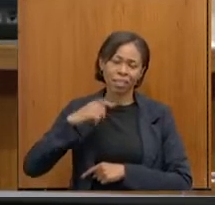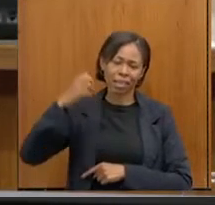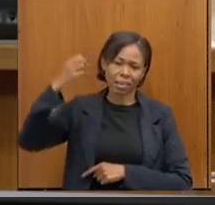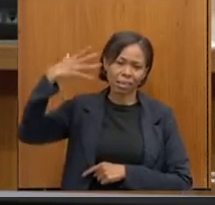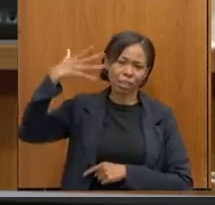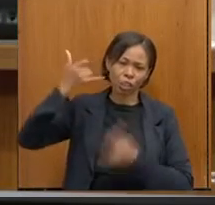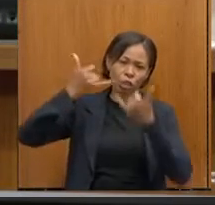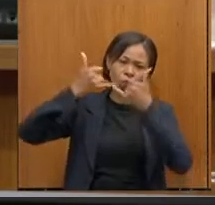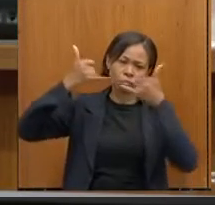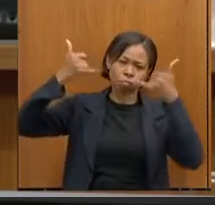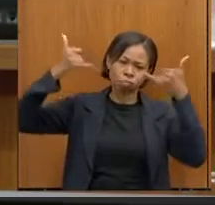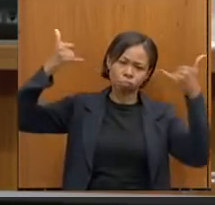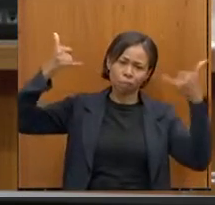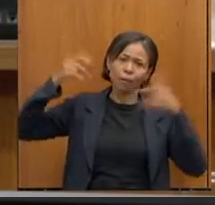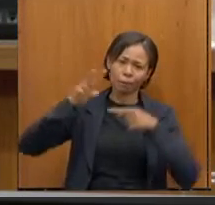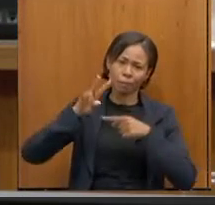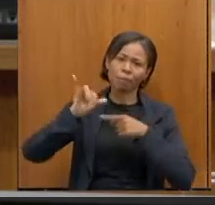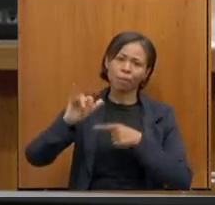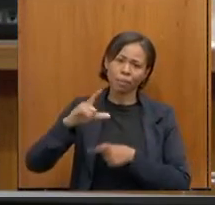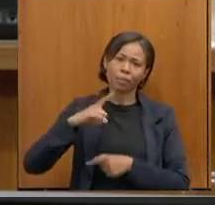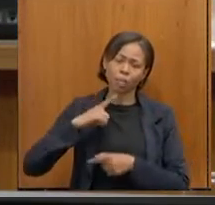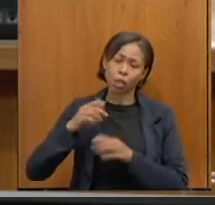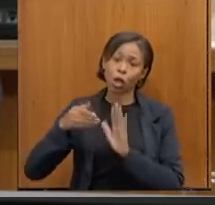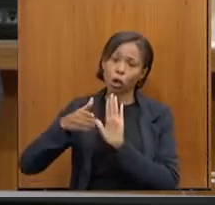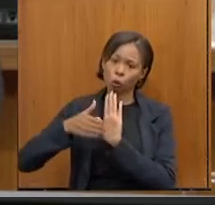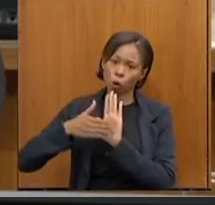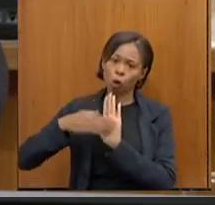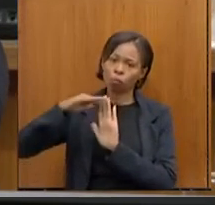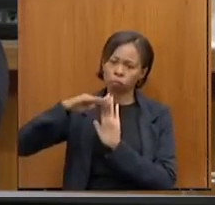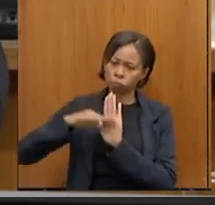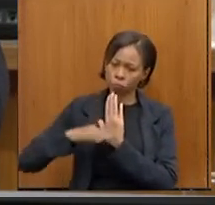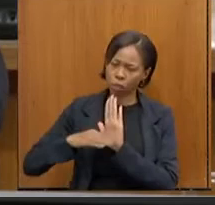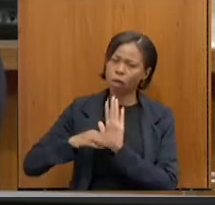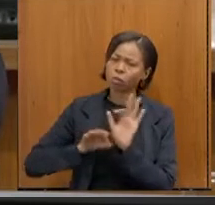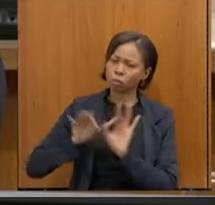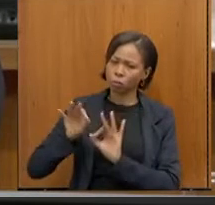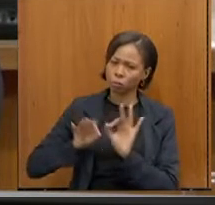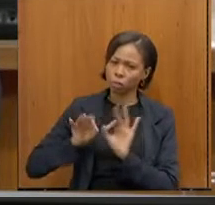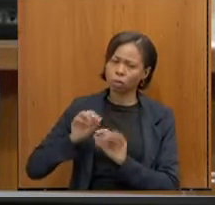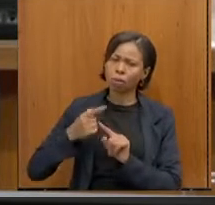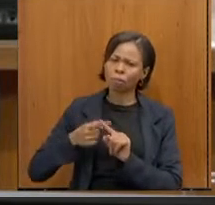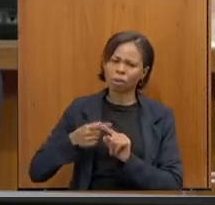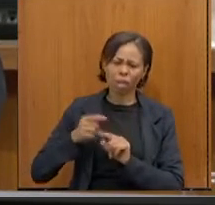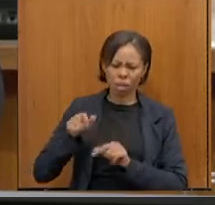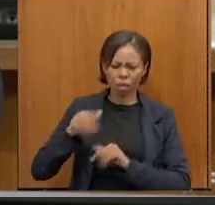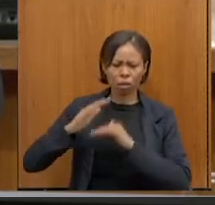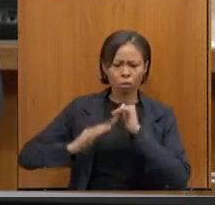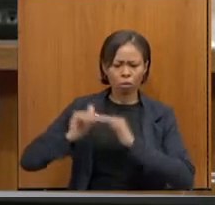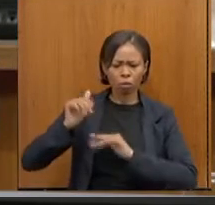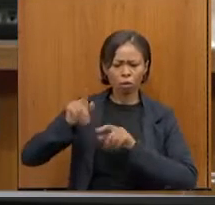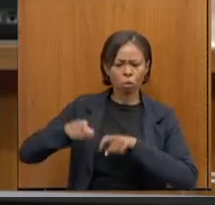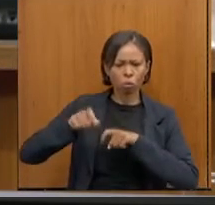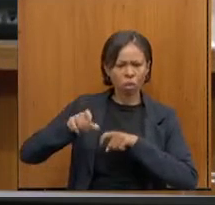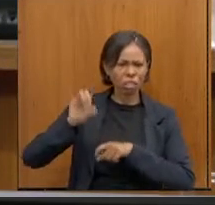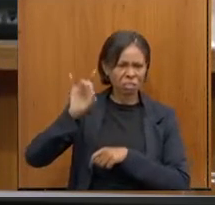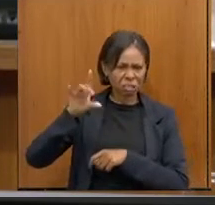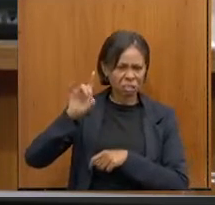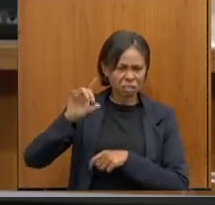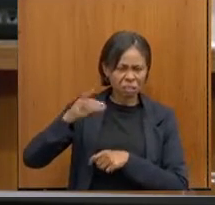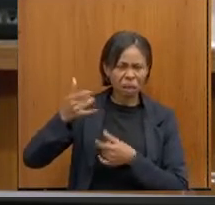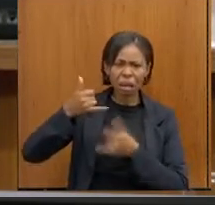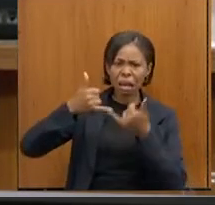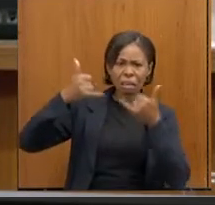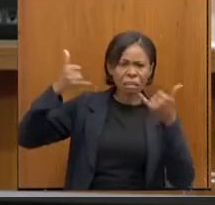e já é um programa que está no plano de desenvolvimento chega de achar que o produtor rural só precisa de energia para ligar a televisão